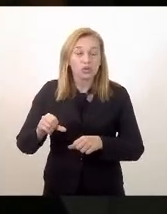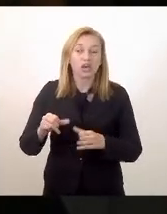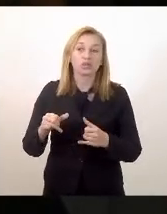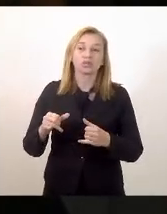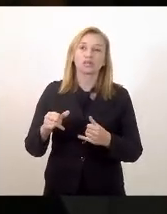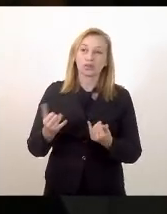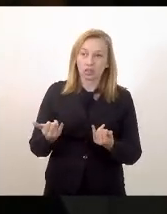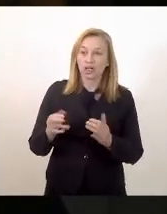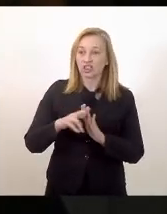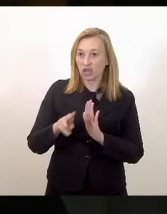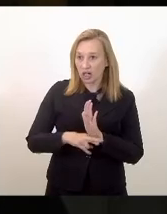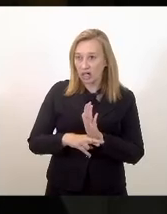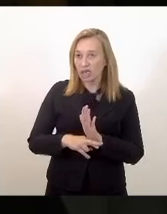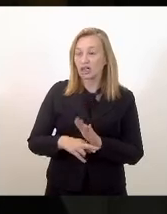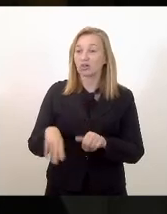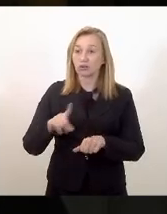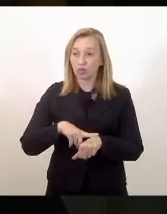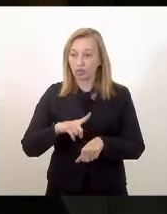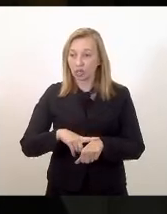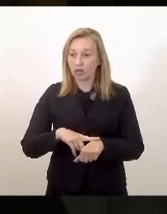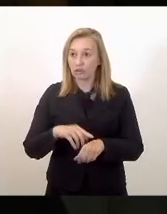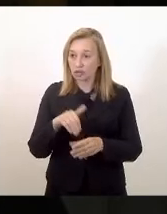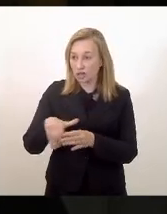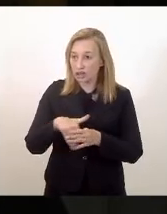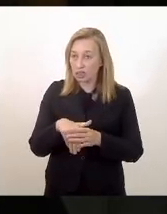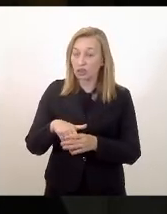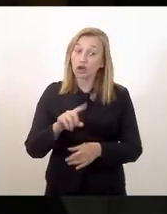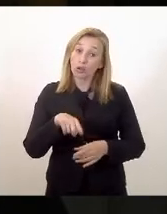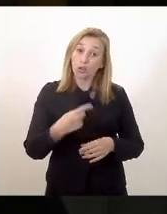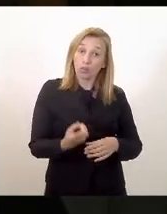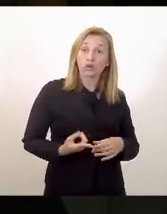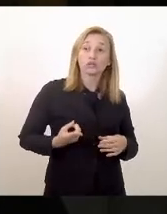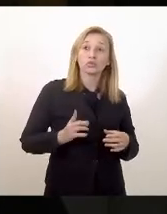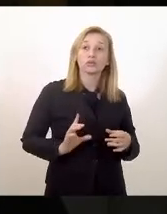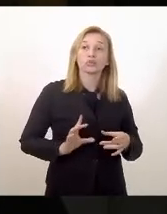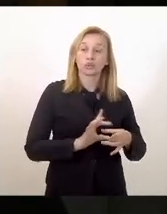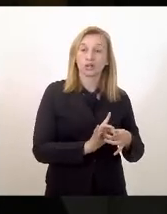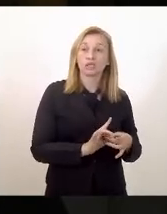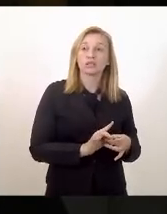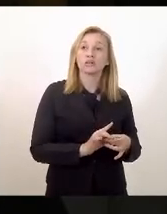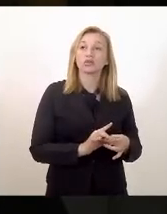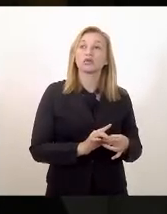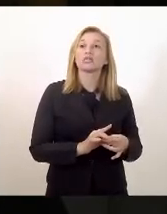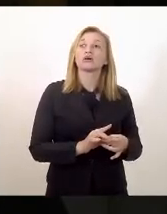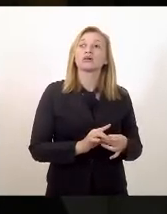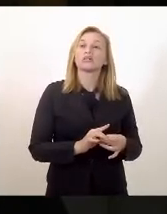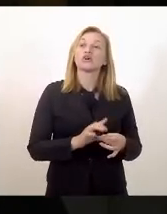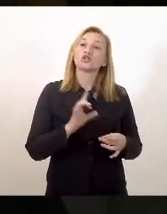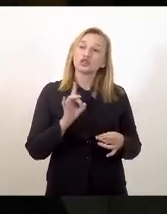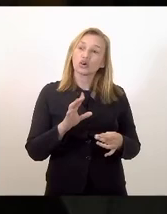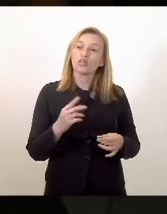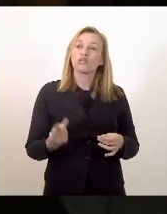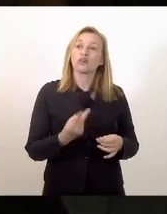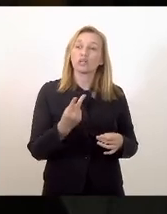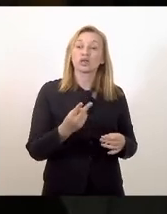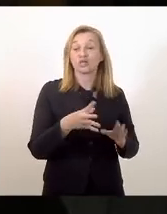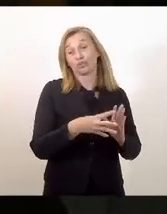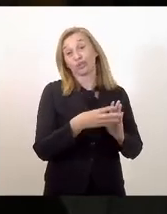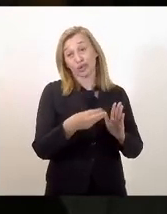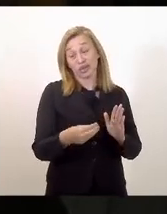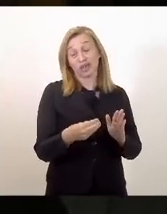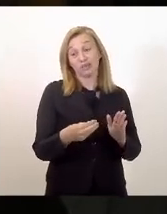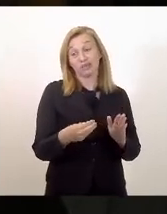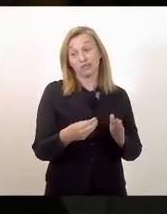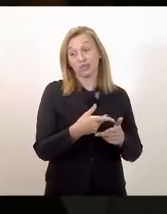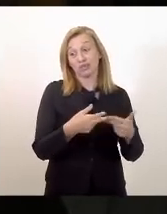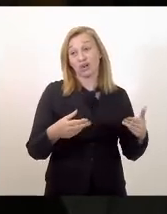experiência democrática, e, por outro lado, eu acho que as coligações proporcionais só favorecem esse modelo pulverizado de partidos.